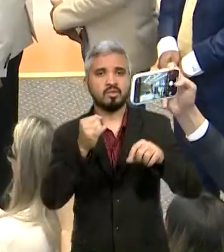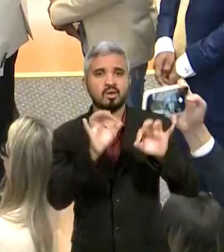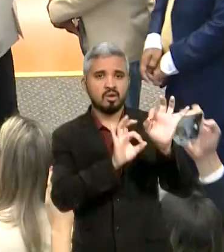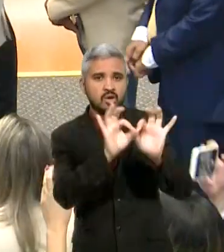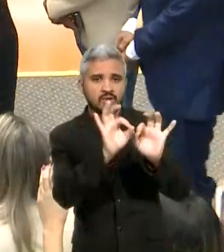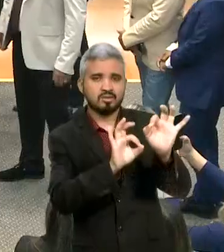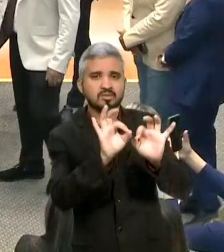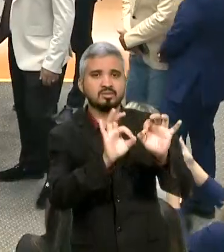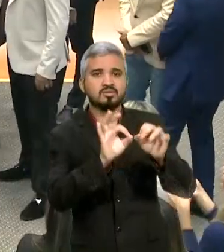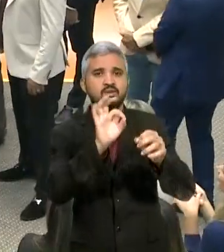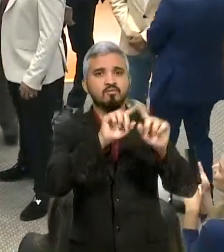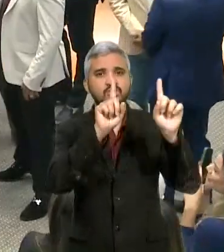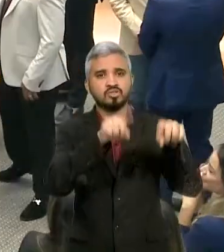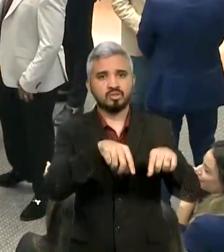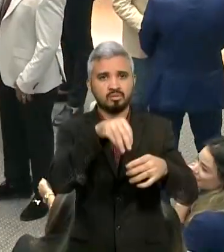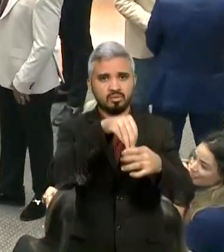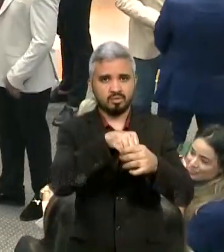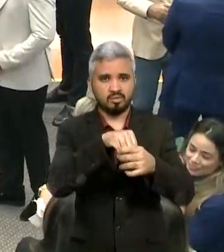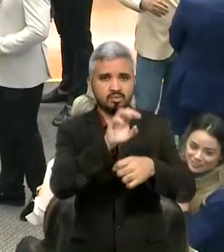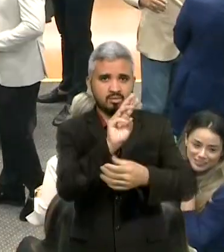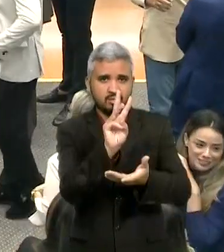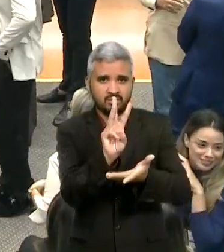Defensoria Pública do Maranhão.